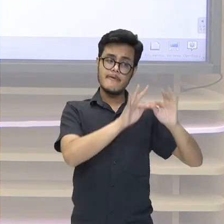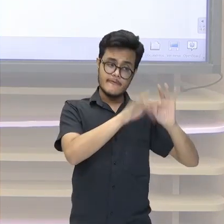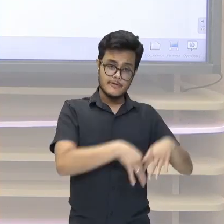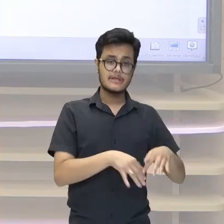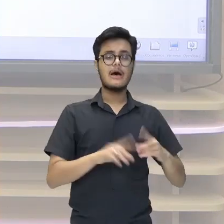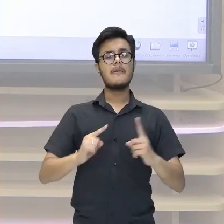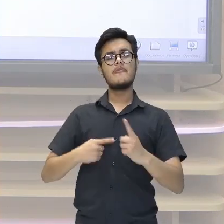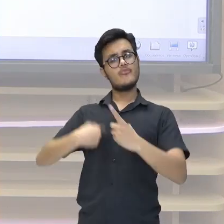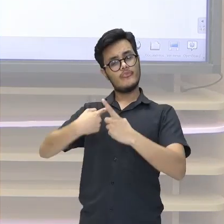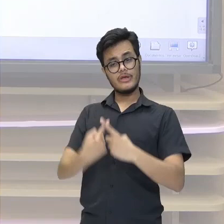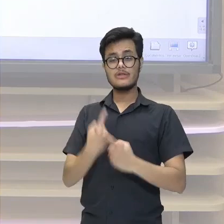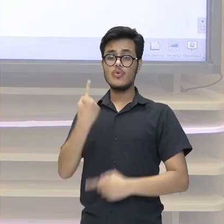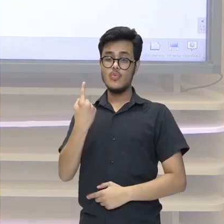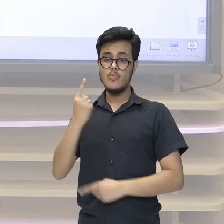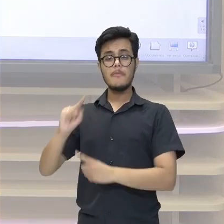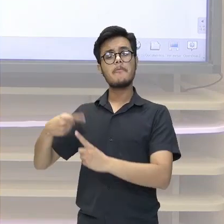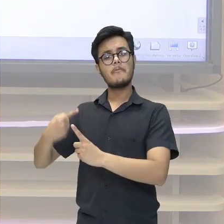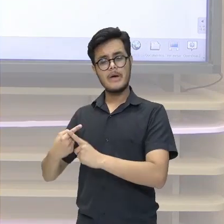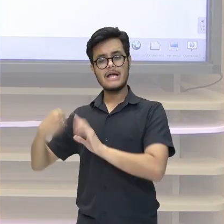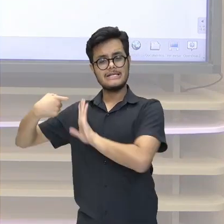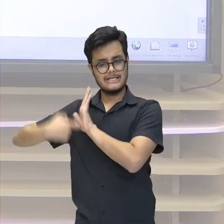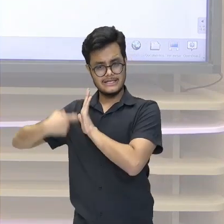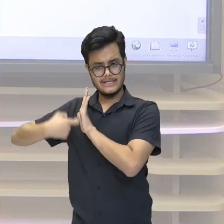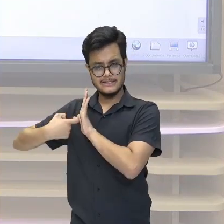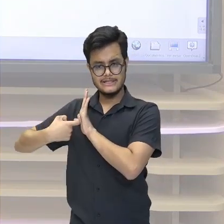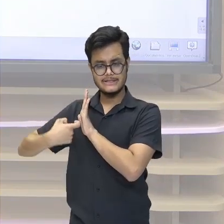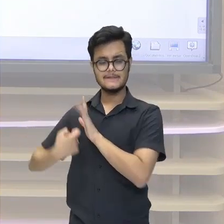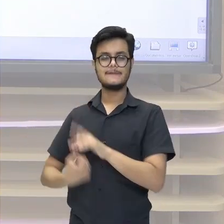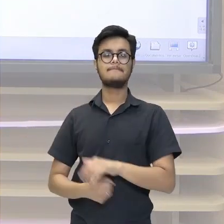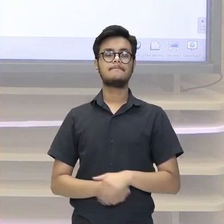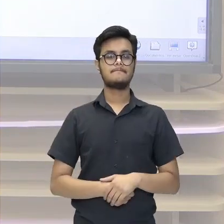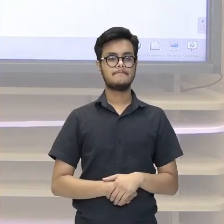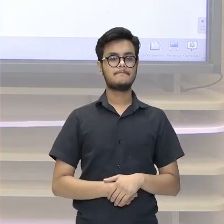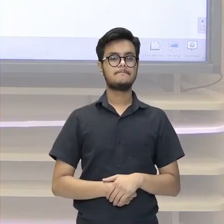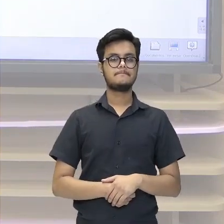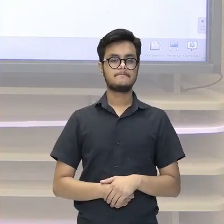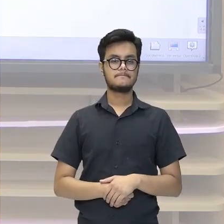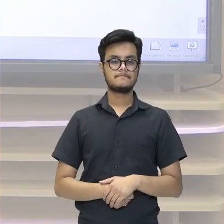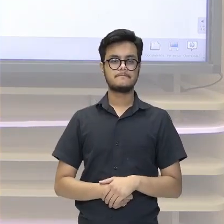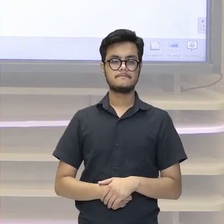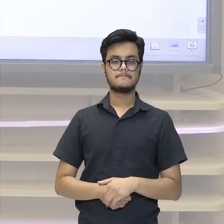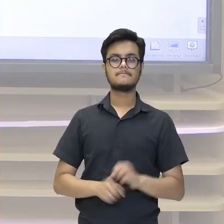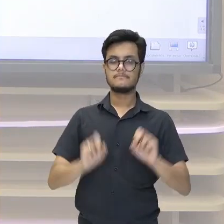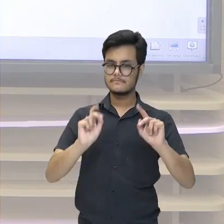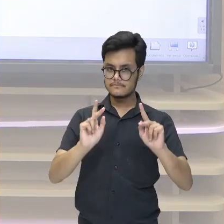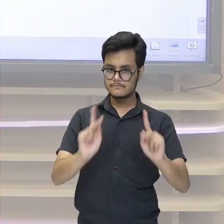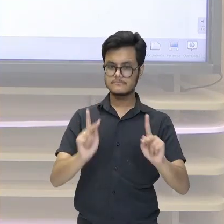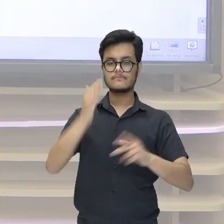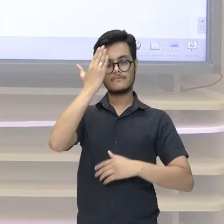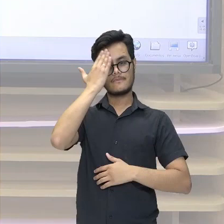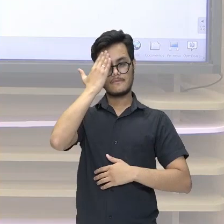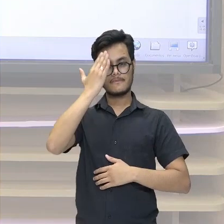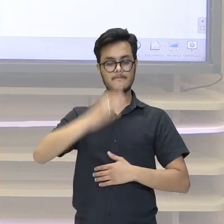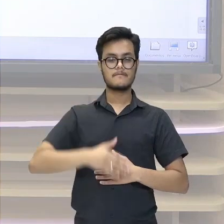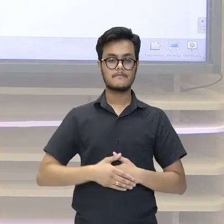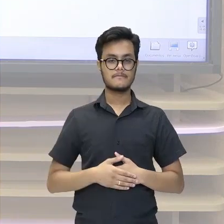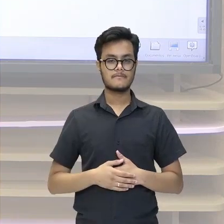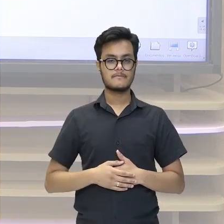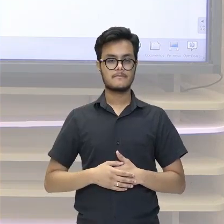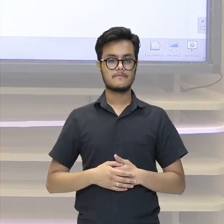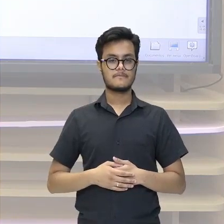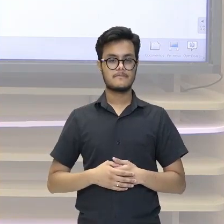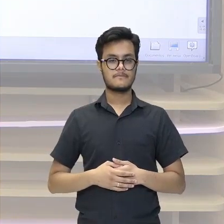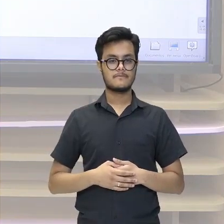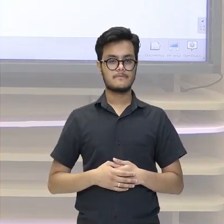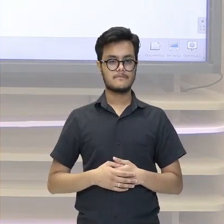que multiplica 1 mais a taxa, primeira taxa, né, de aumento, que multiplica 1 mais a segunda taxa